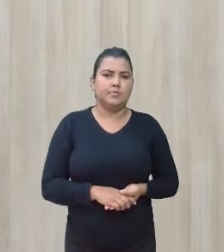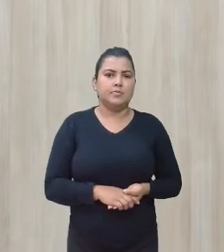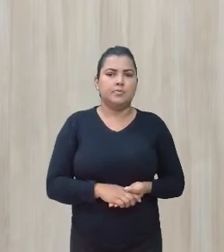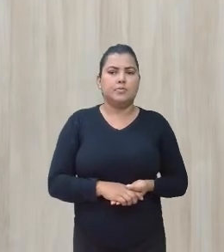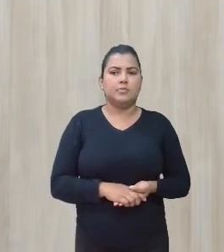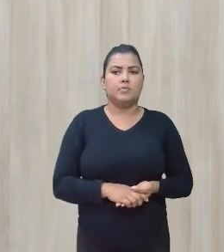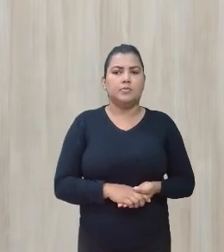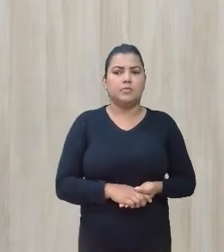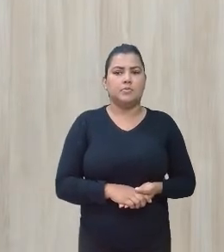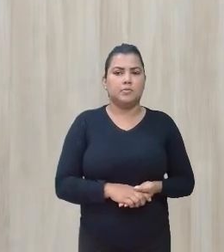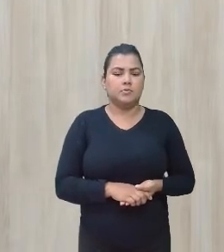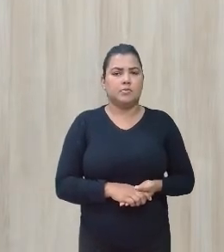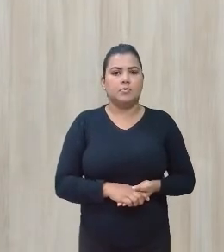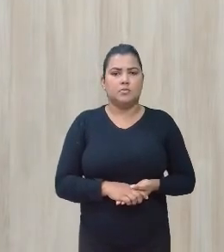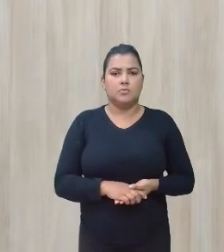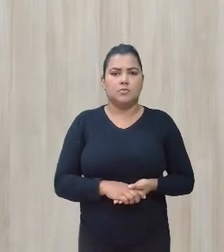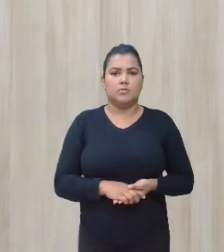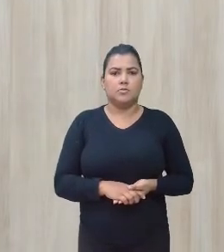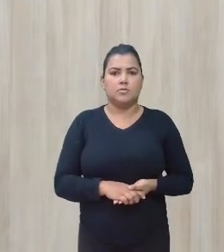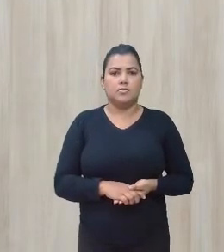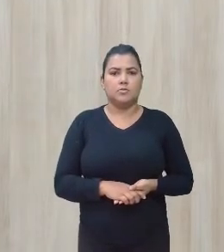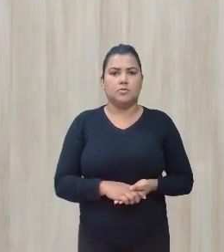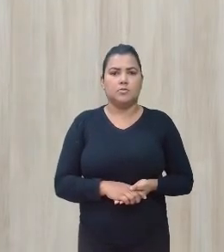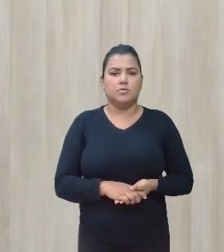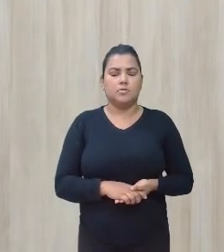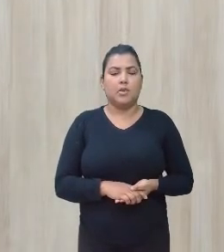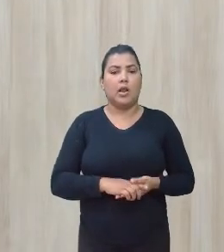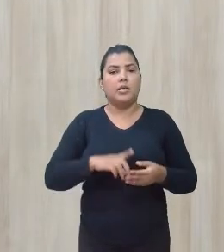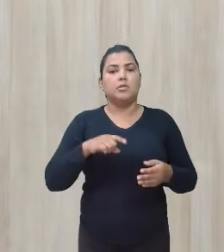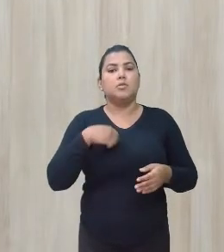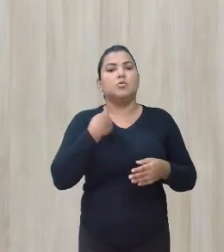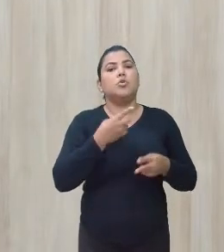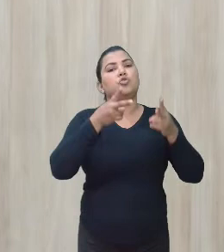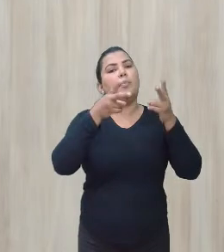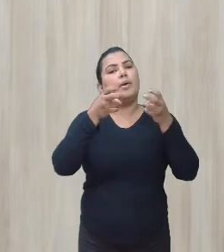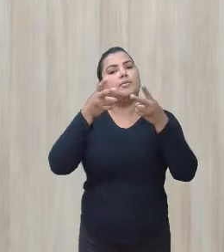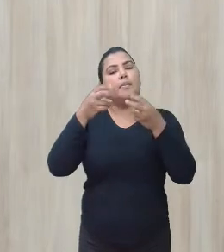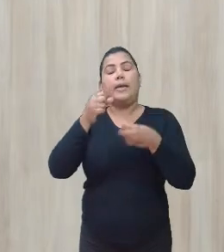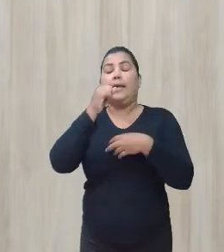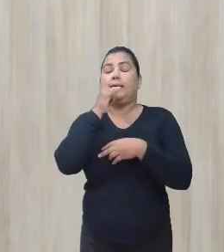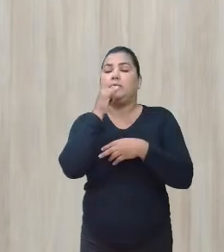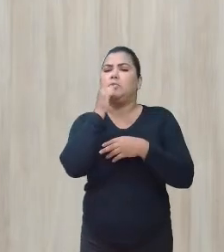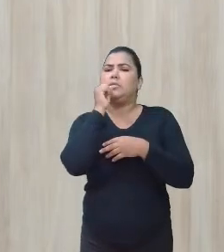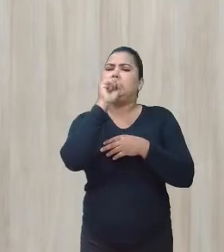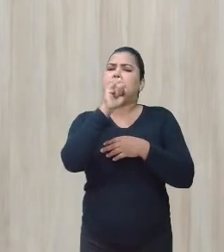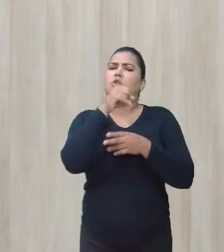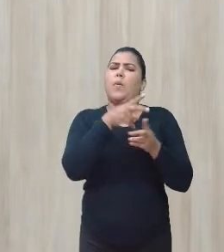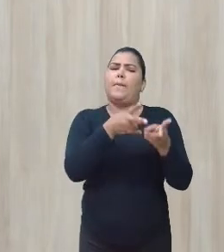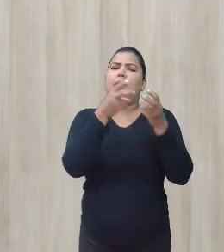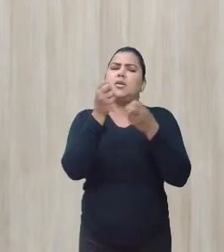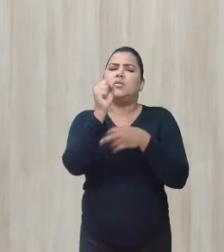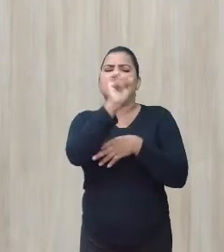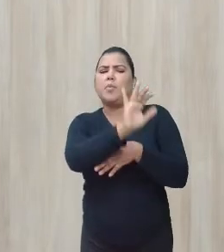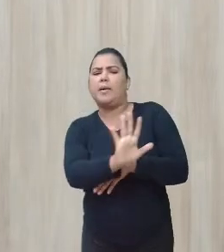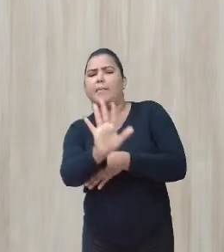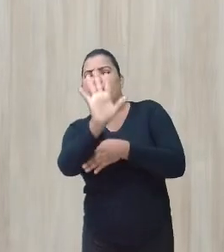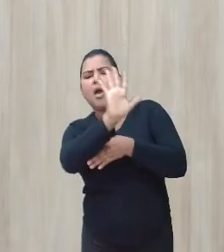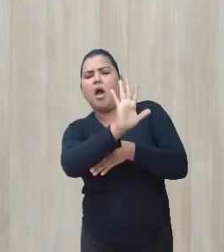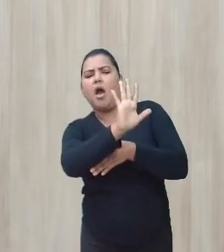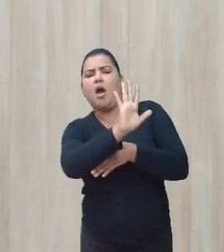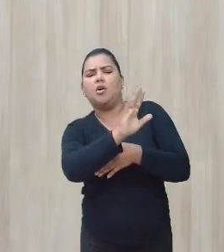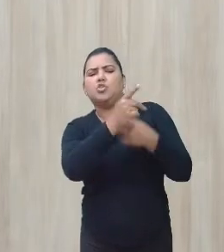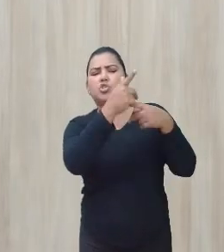gente percebeu nesse início de que se eu olho para figuras, se eu olho para situações, se eu olho para objetos e